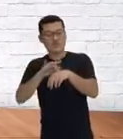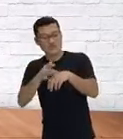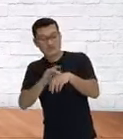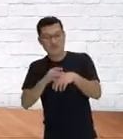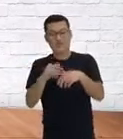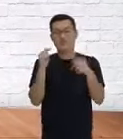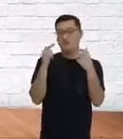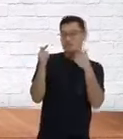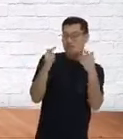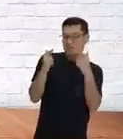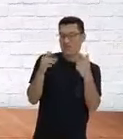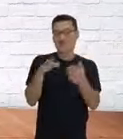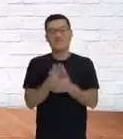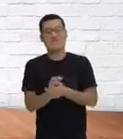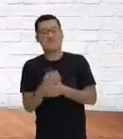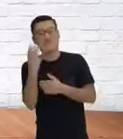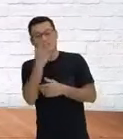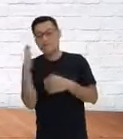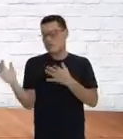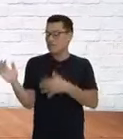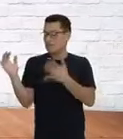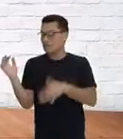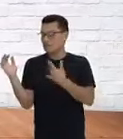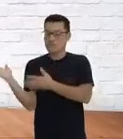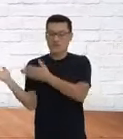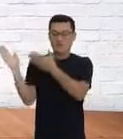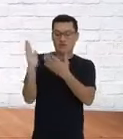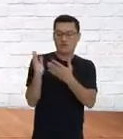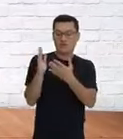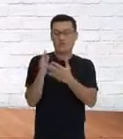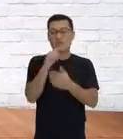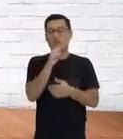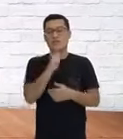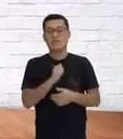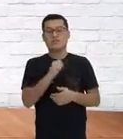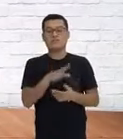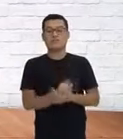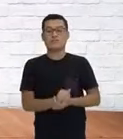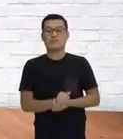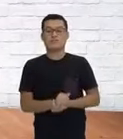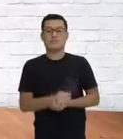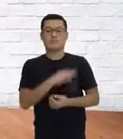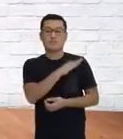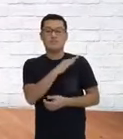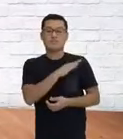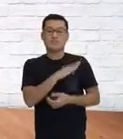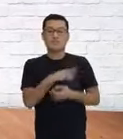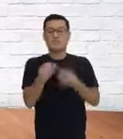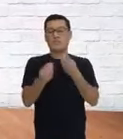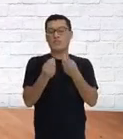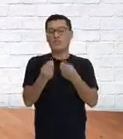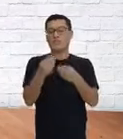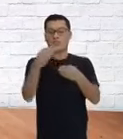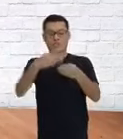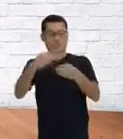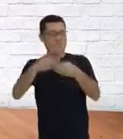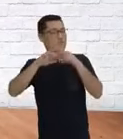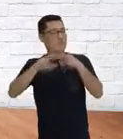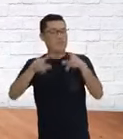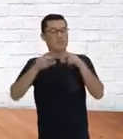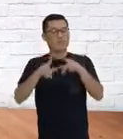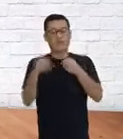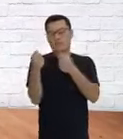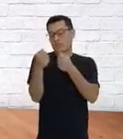Belém em contraste com a guitarrada que vem de Barcarena a preparar o o estranhamento